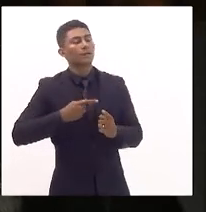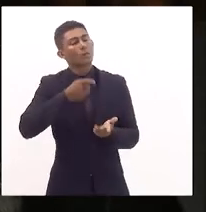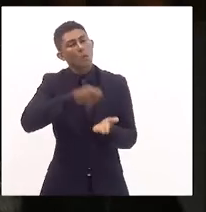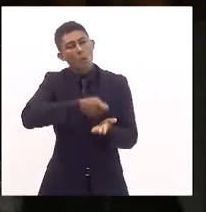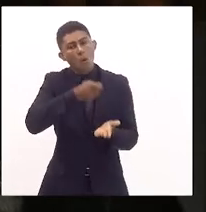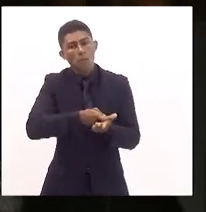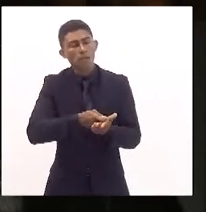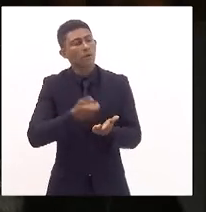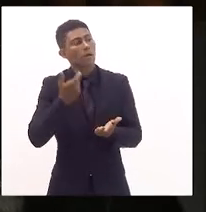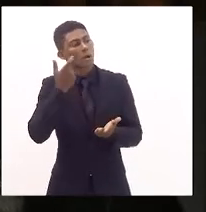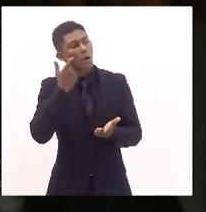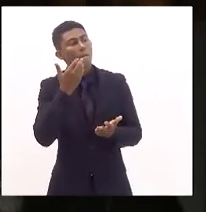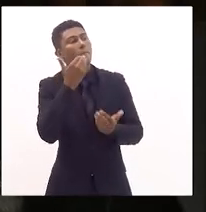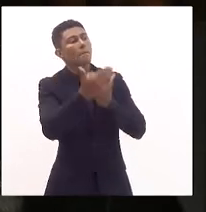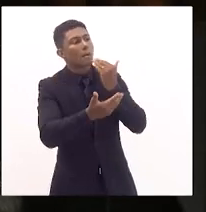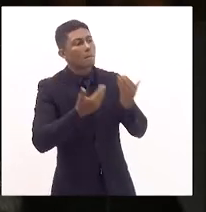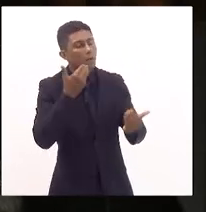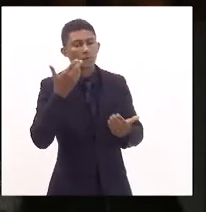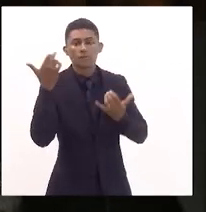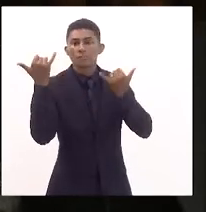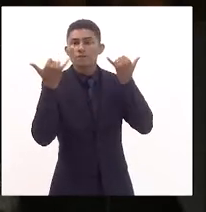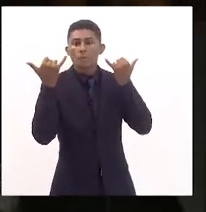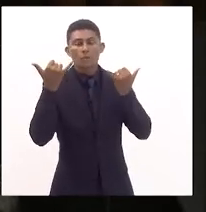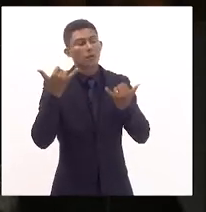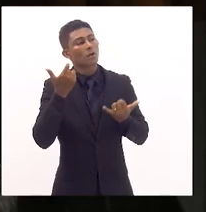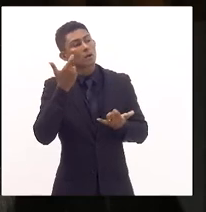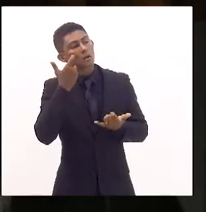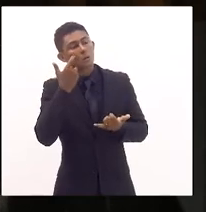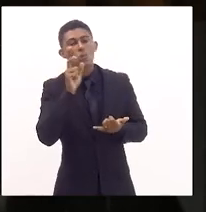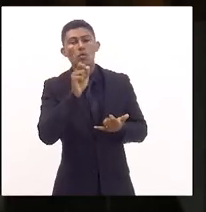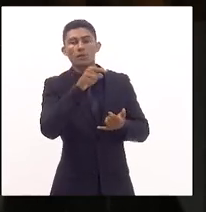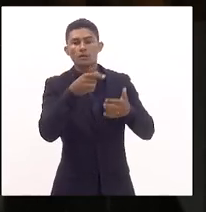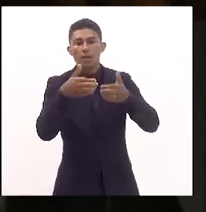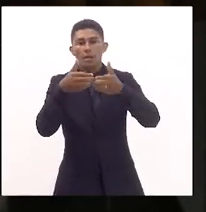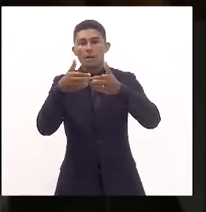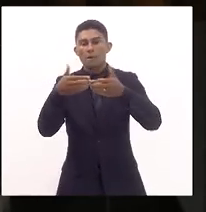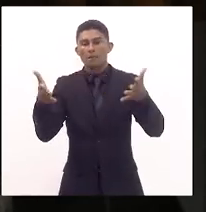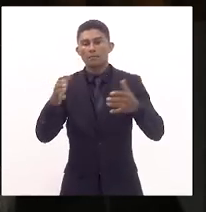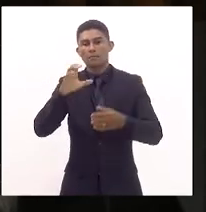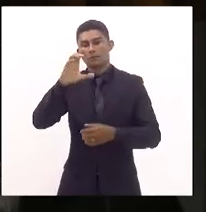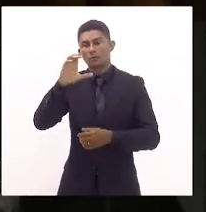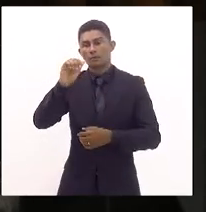solicitando informações sobre a abertura do CAIS